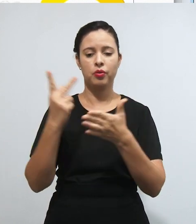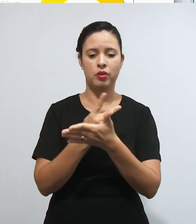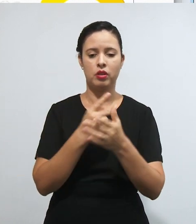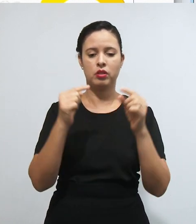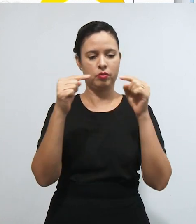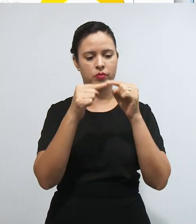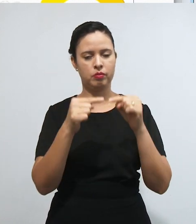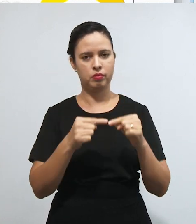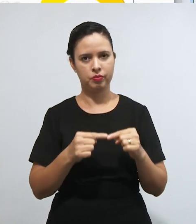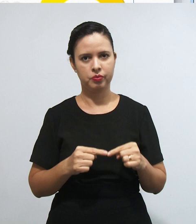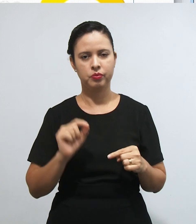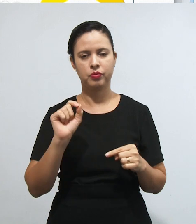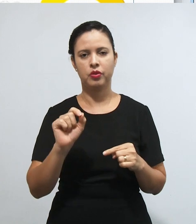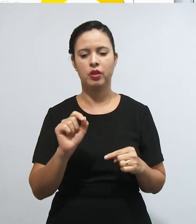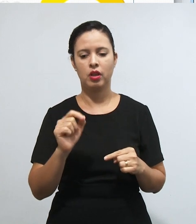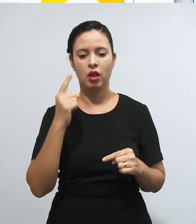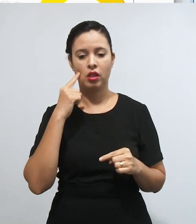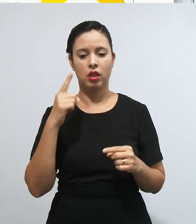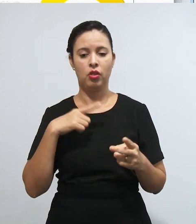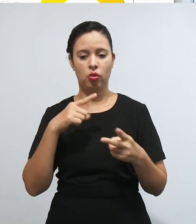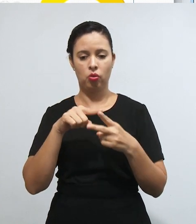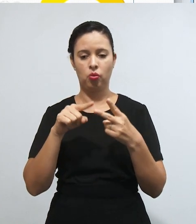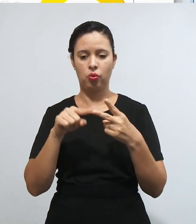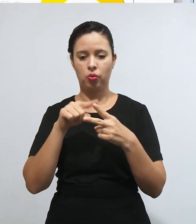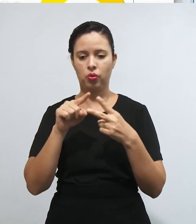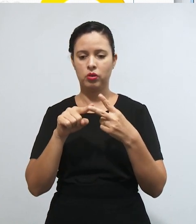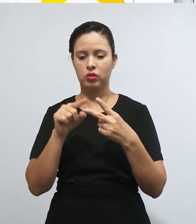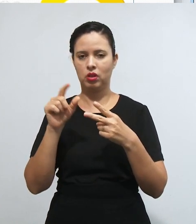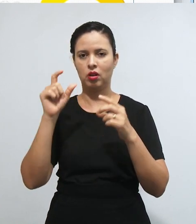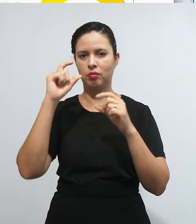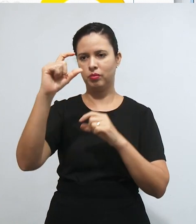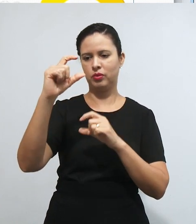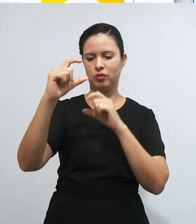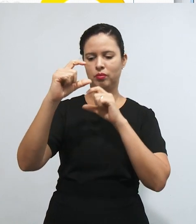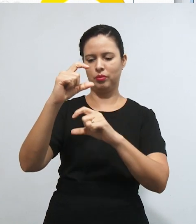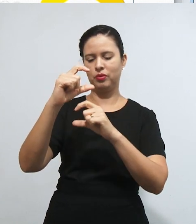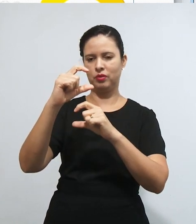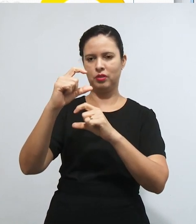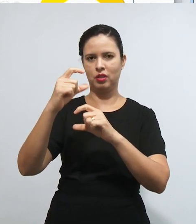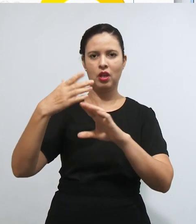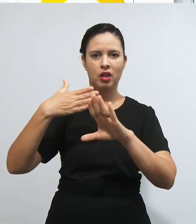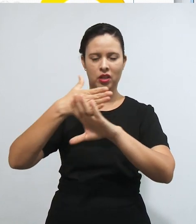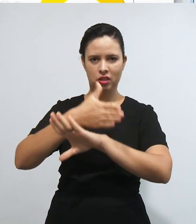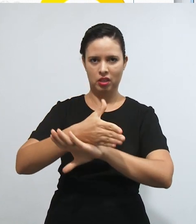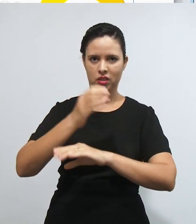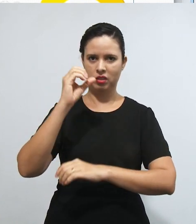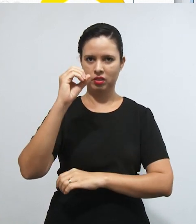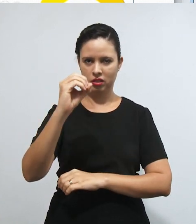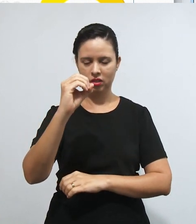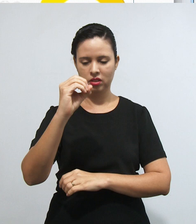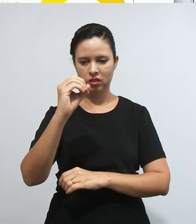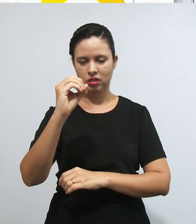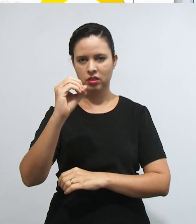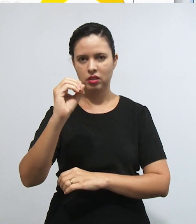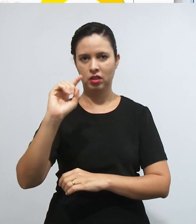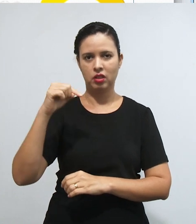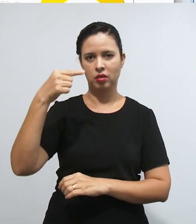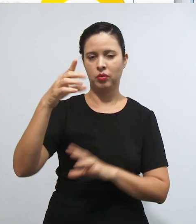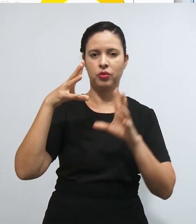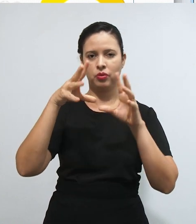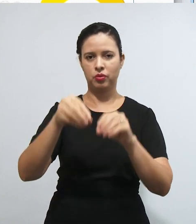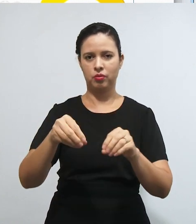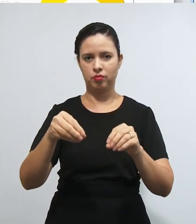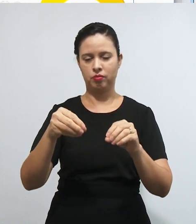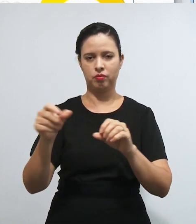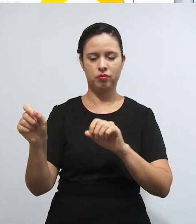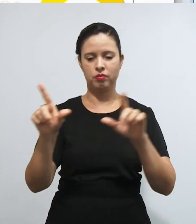eu adicionei, vejam que tem duas caixinhas aqui para minha imagem. Uma de entrada, que é o 0, ou seja, ele vai entrar depois que todo mundo entrar.